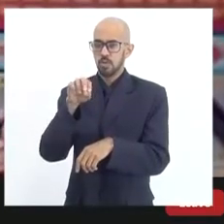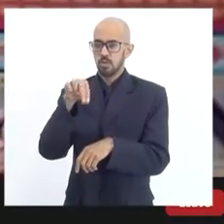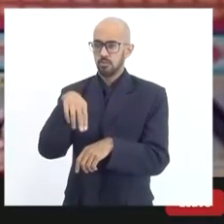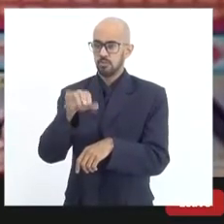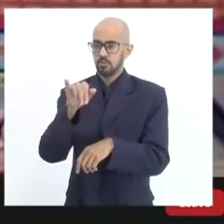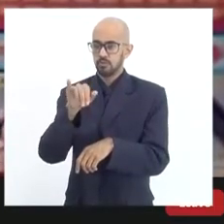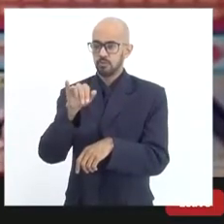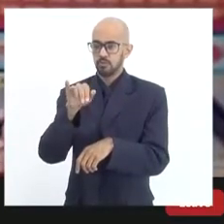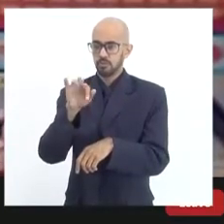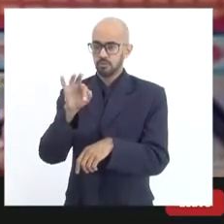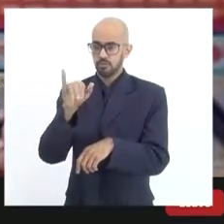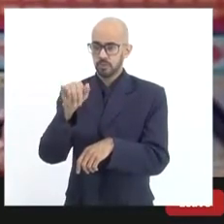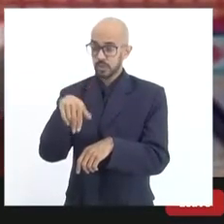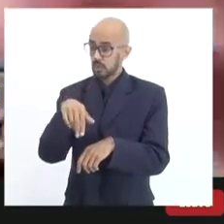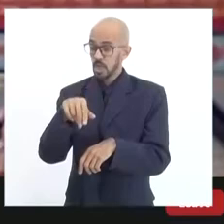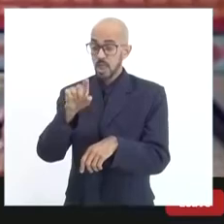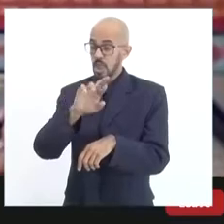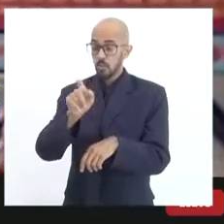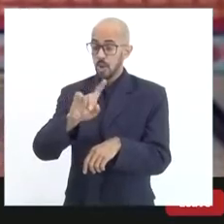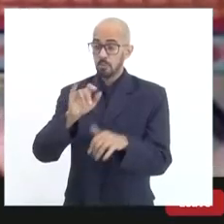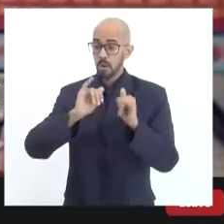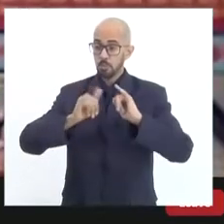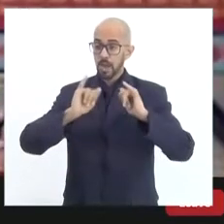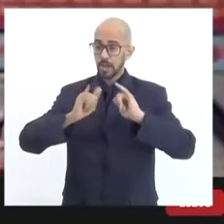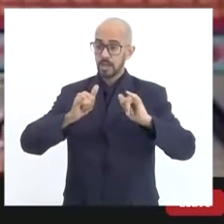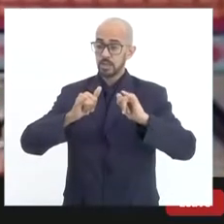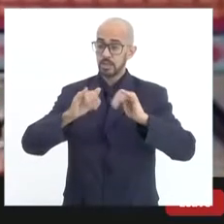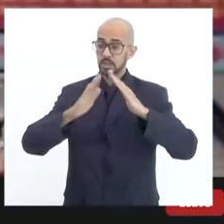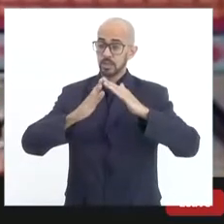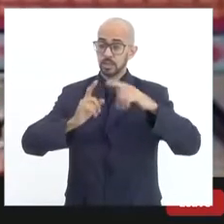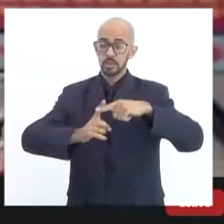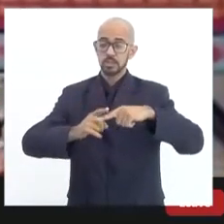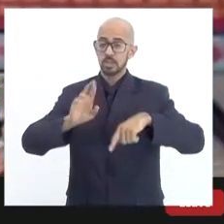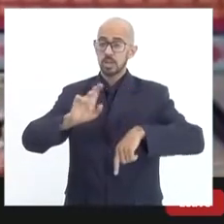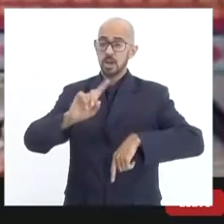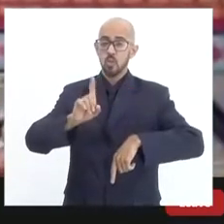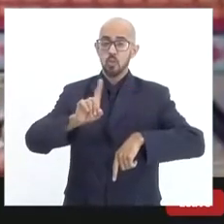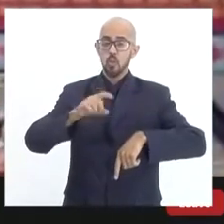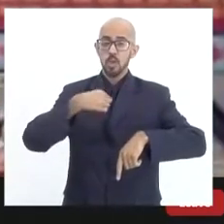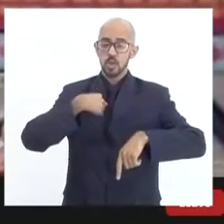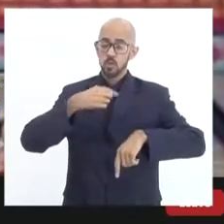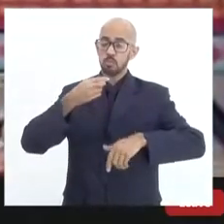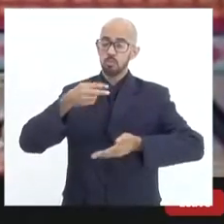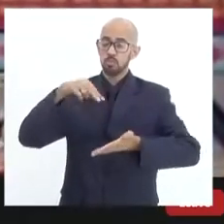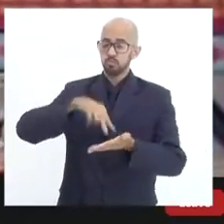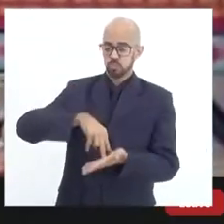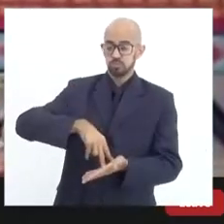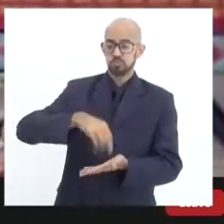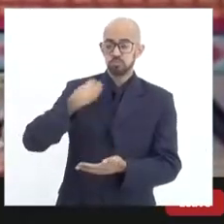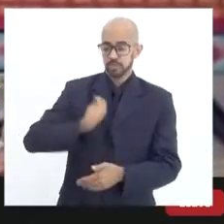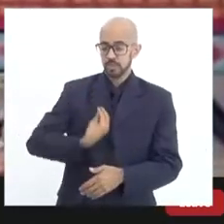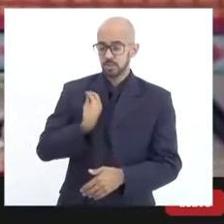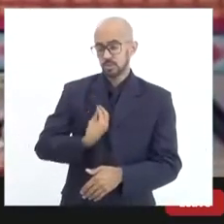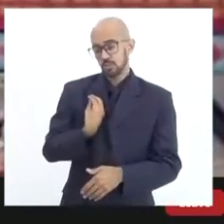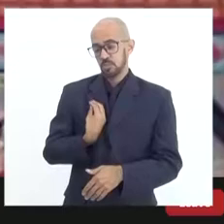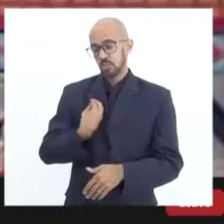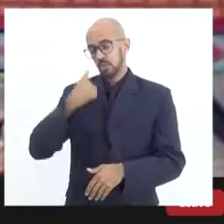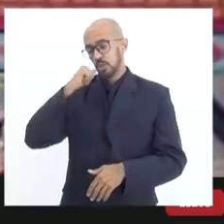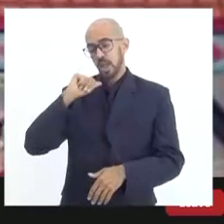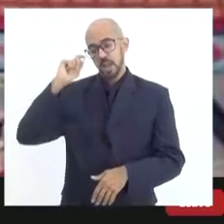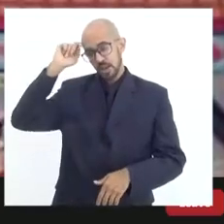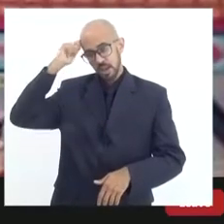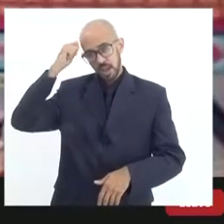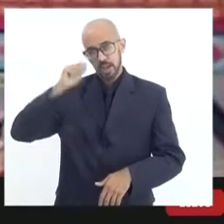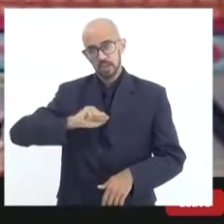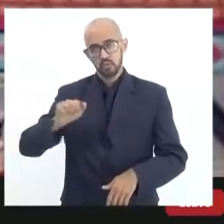igreja, mas é para dizer quem eu sou nesse contexto. Né? Mulher negra, de favela, com família de